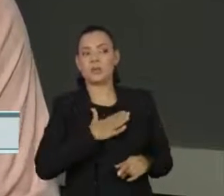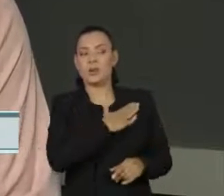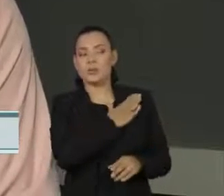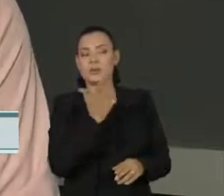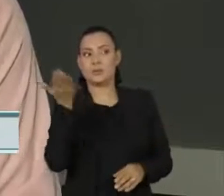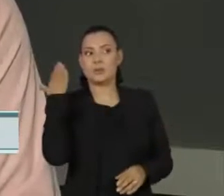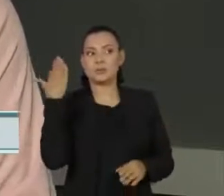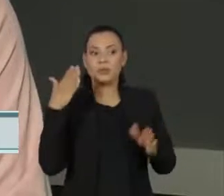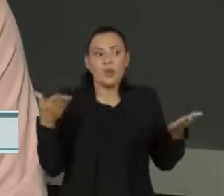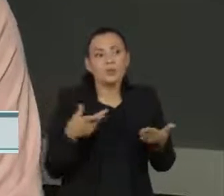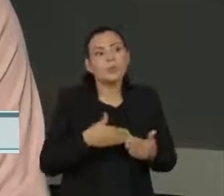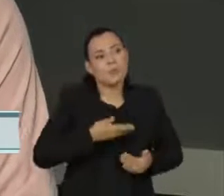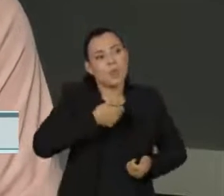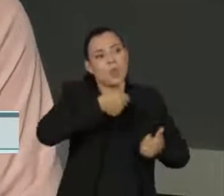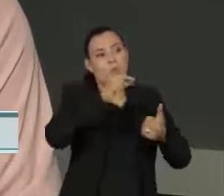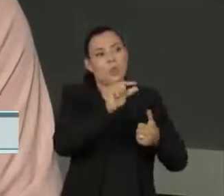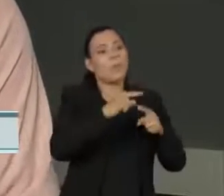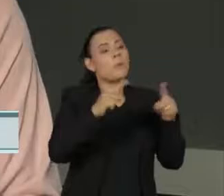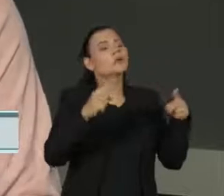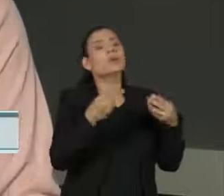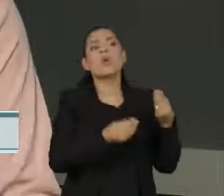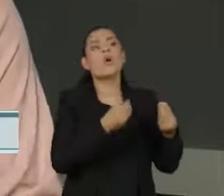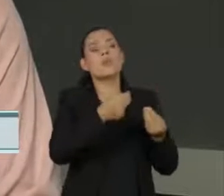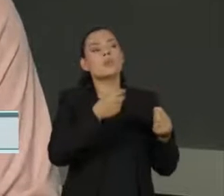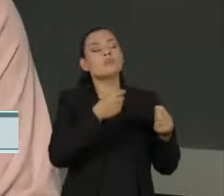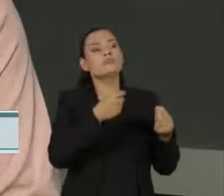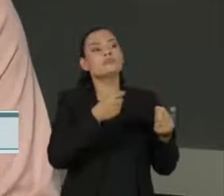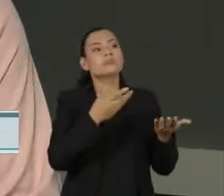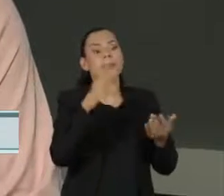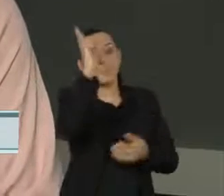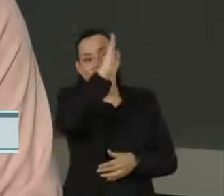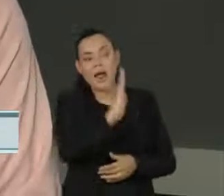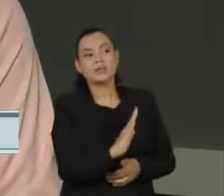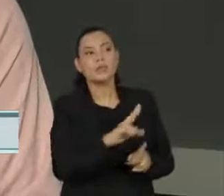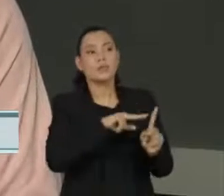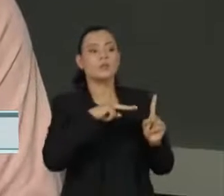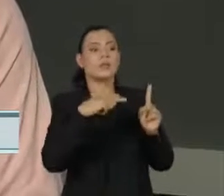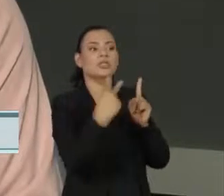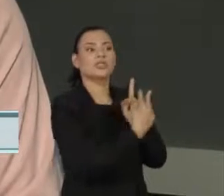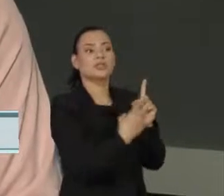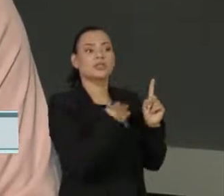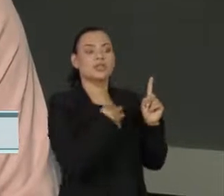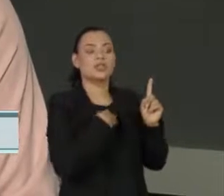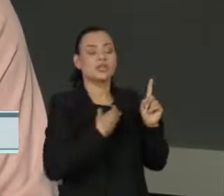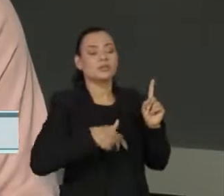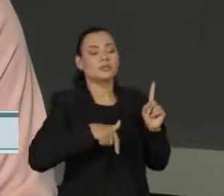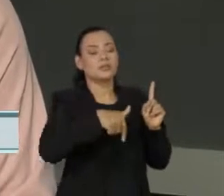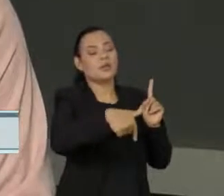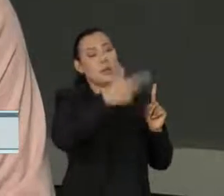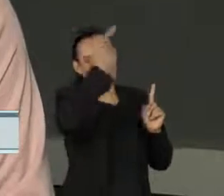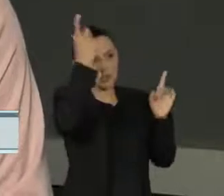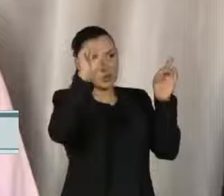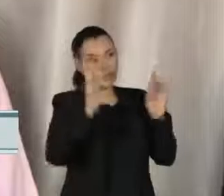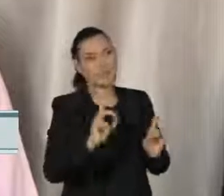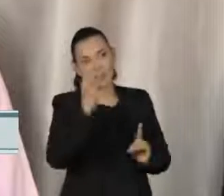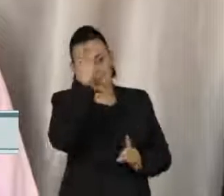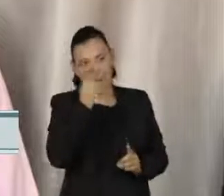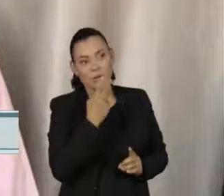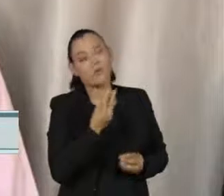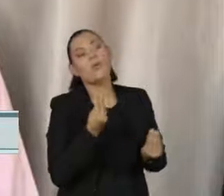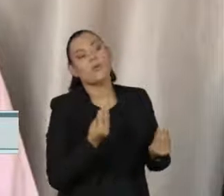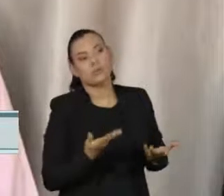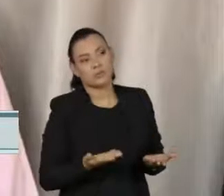no passado, o que você diria em relação à visão do brasileiro para as pessoas com deficiência visual?